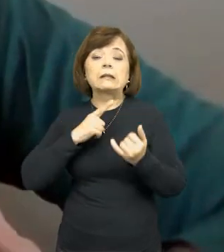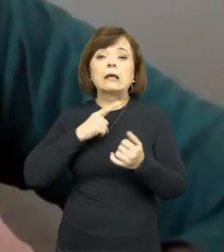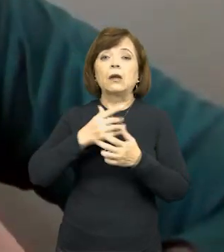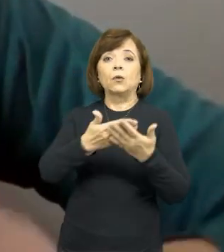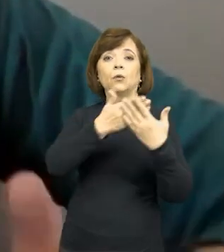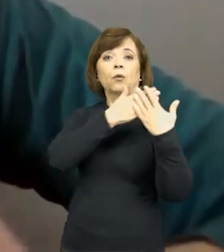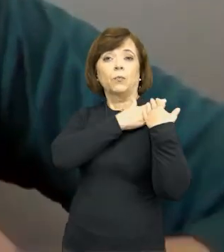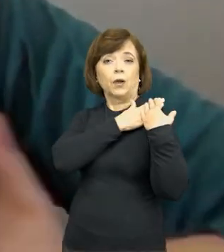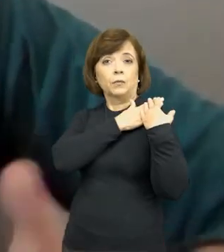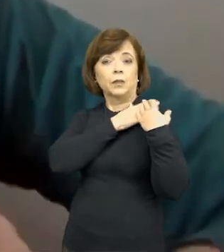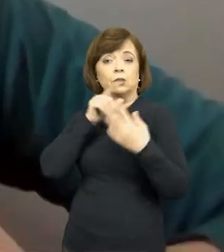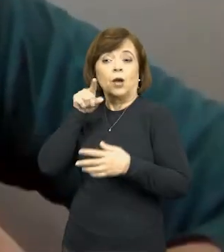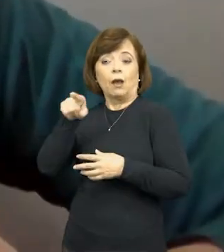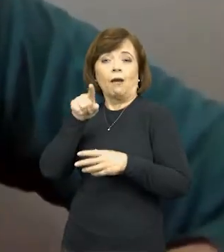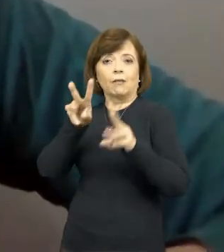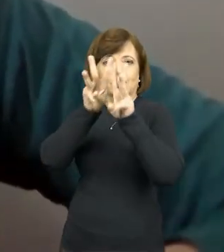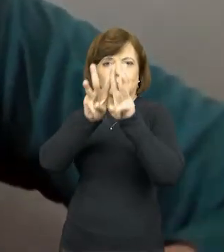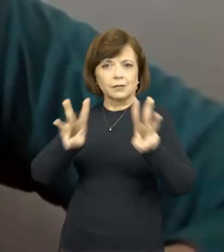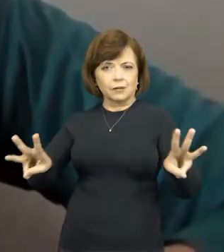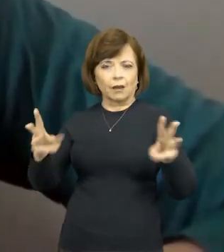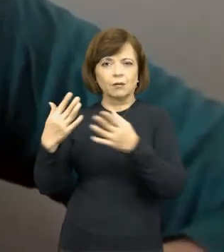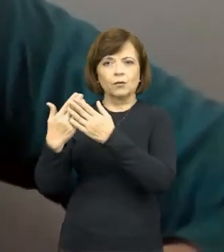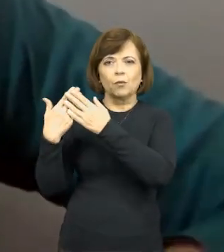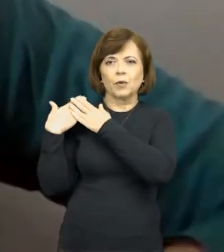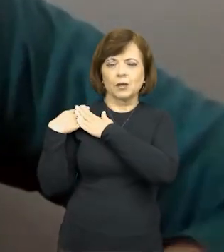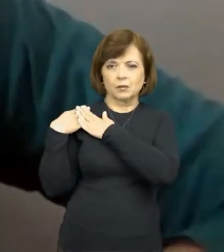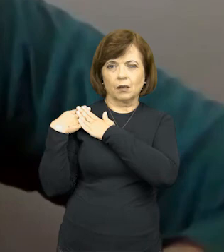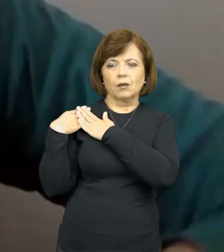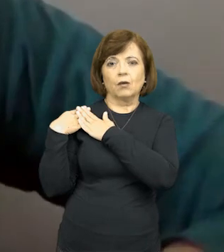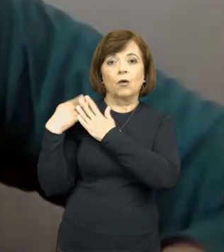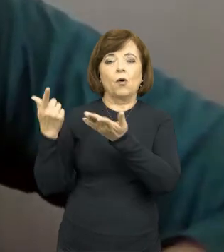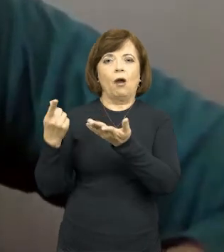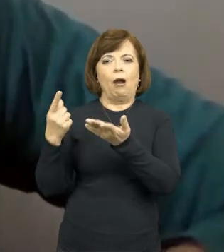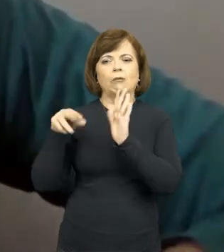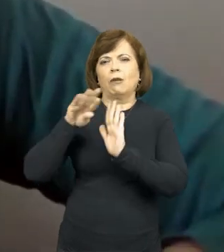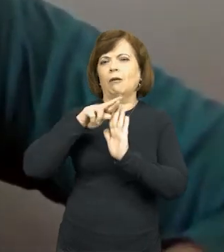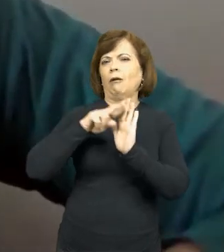um compromisso, aquele site já se comprometeu a cumprir uma